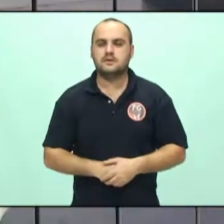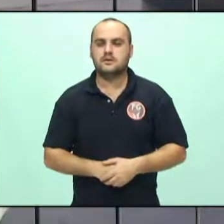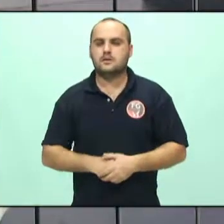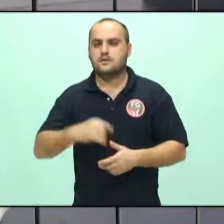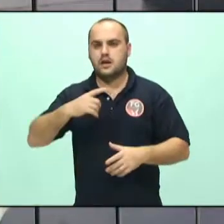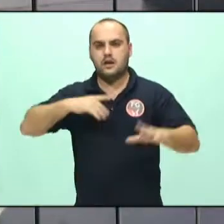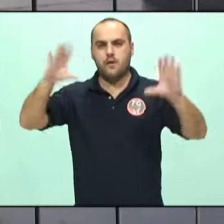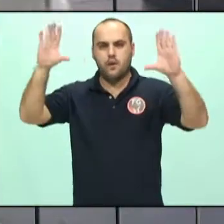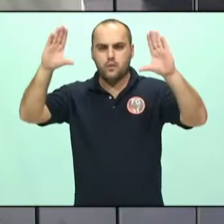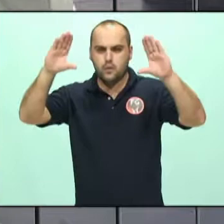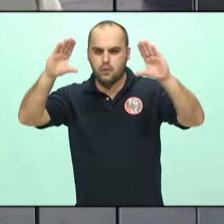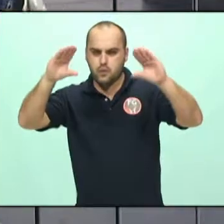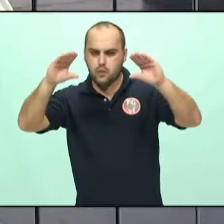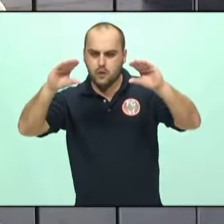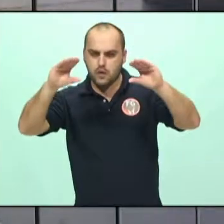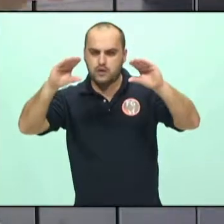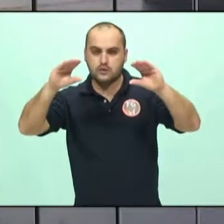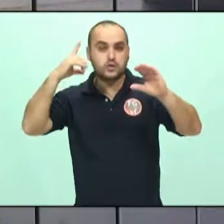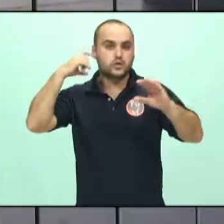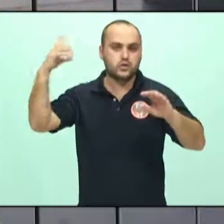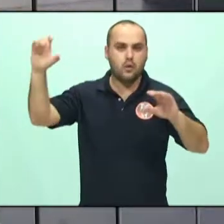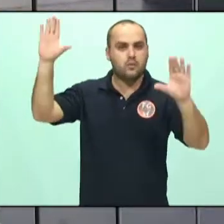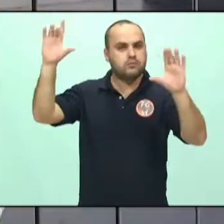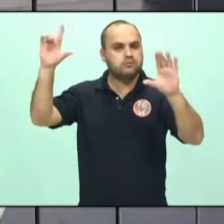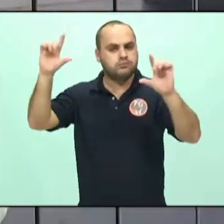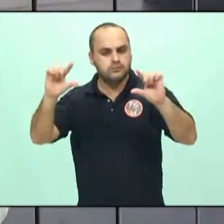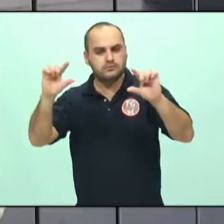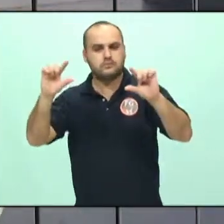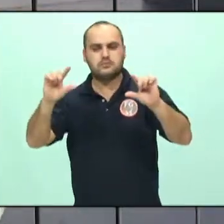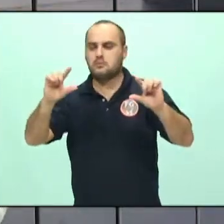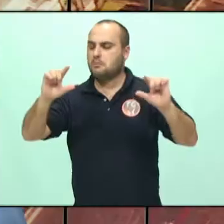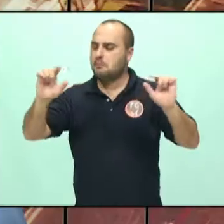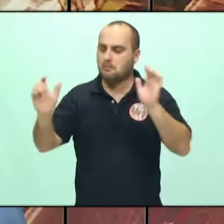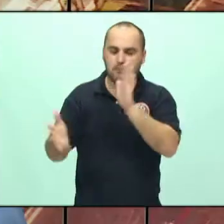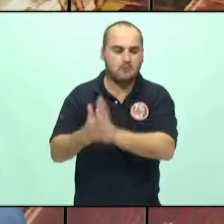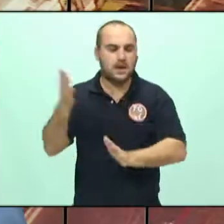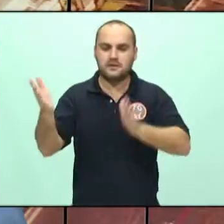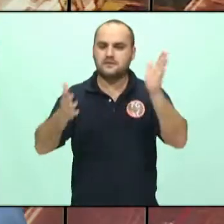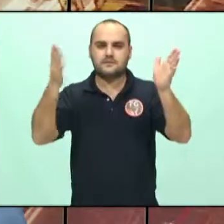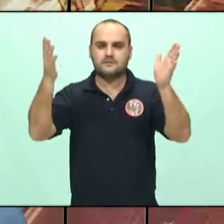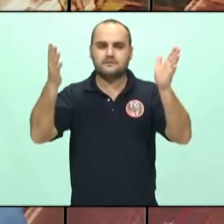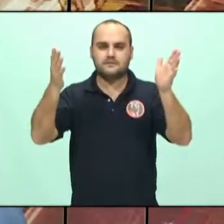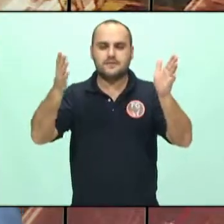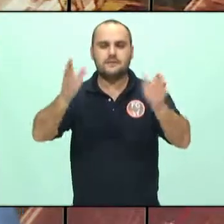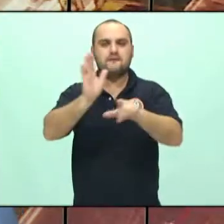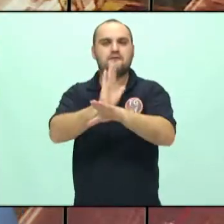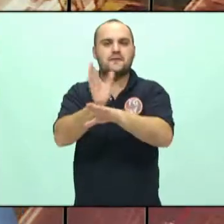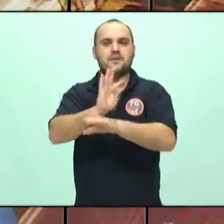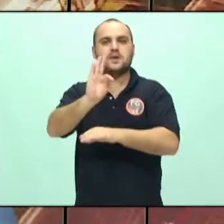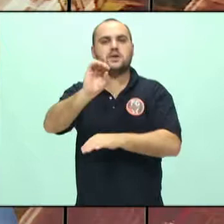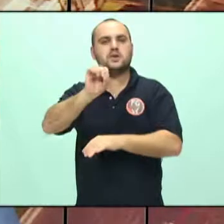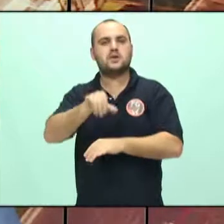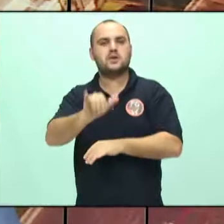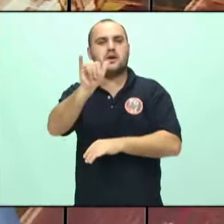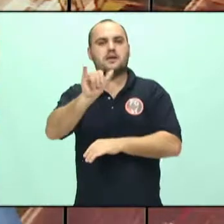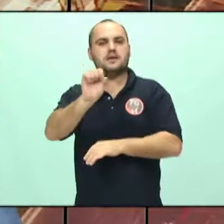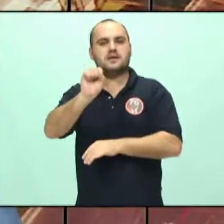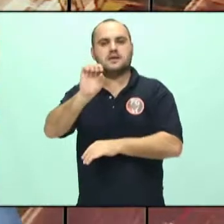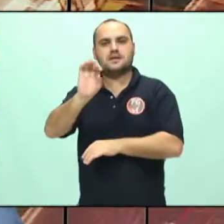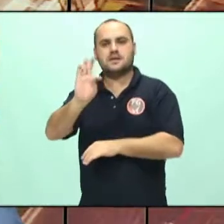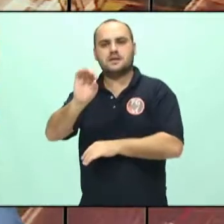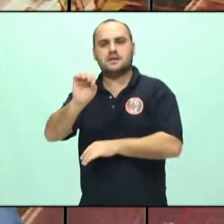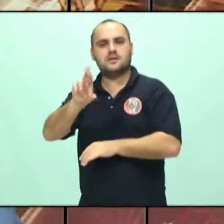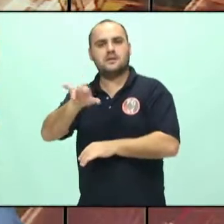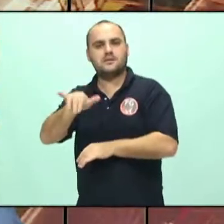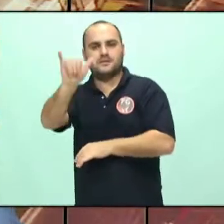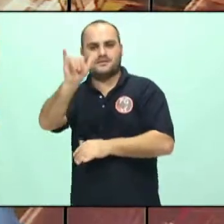luz não fica muito escuro, baixaram um pouquinho o som e foi uma maravilha a sessão. Toy Story, eles foram assistir. Toy Story.